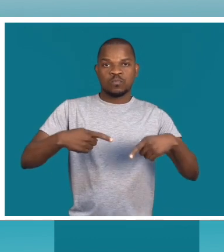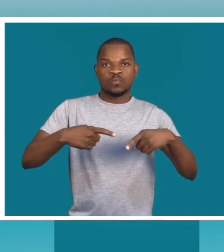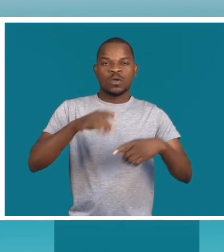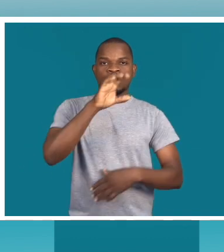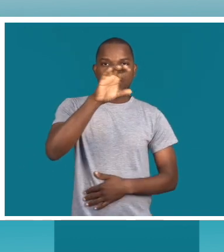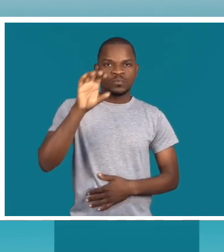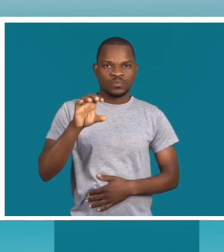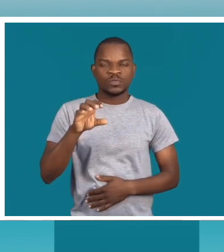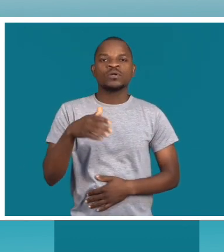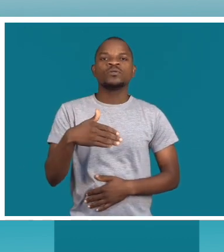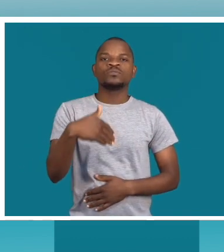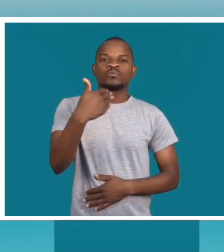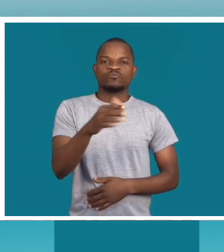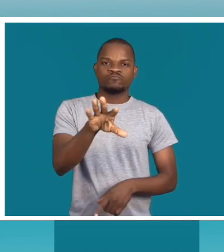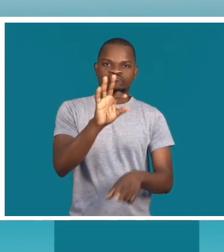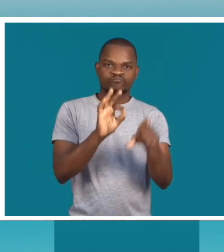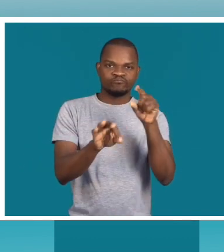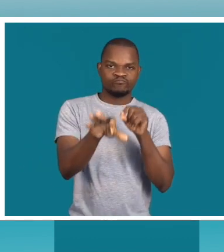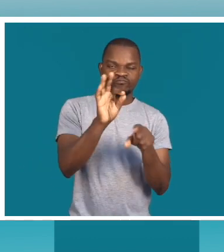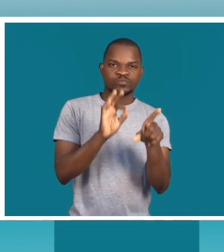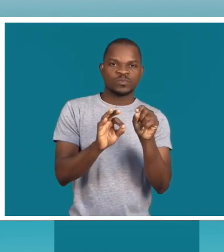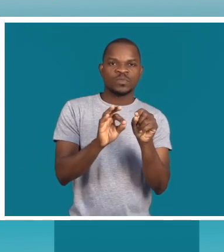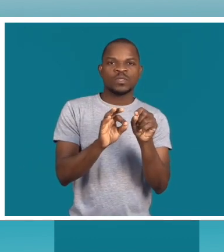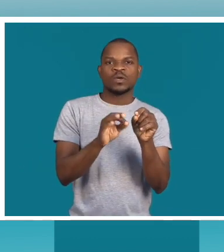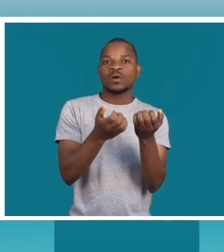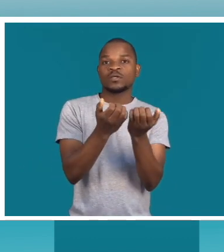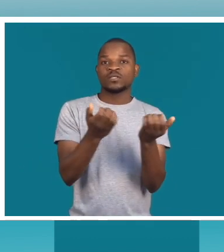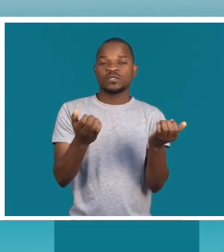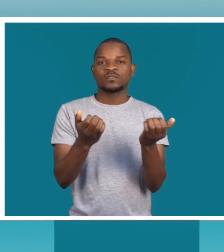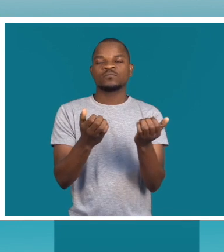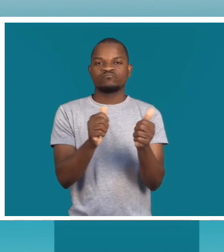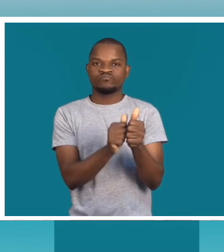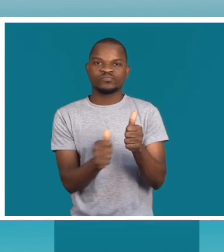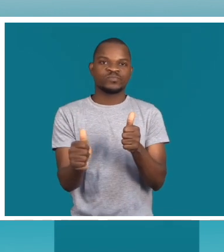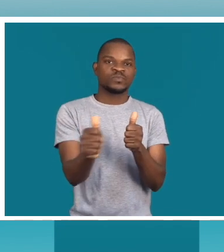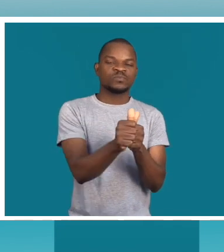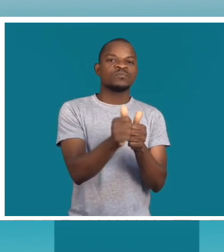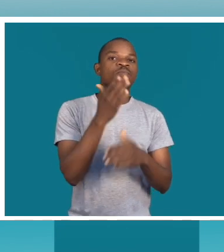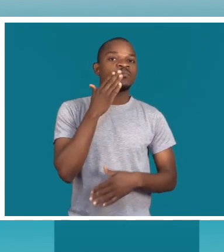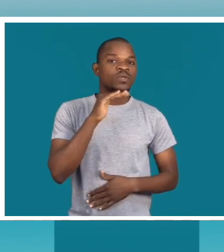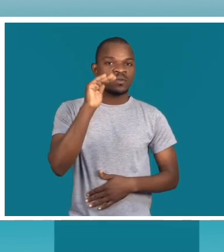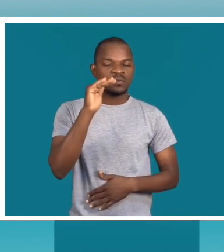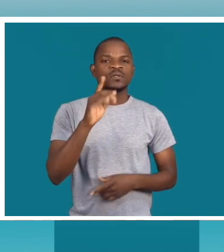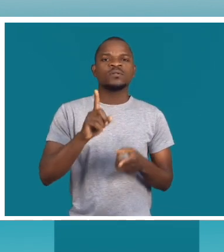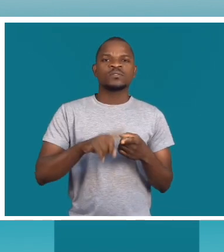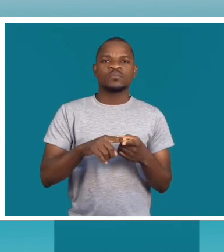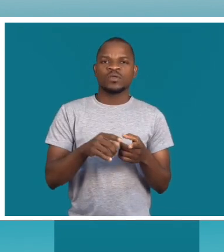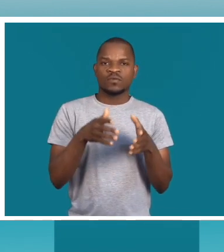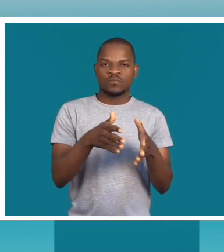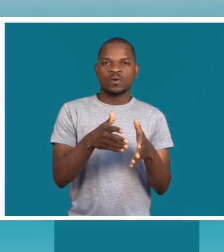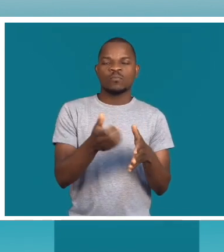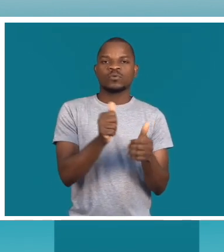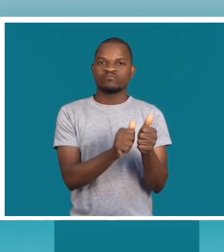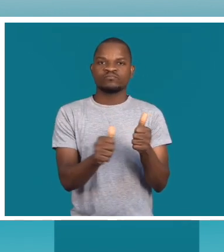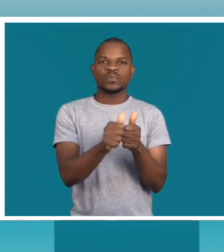essas provinciais vão selecionar de certa forma aquelas que vão representar-se de forma melhor e desta